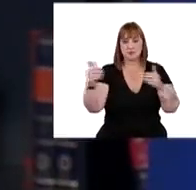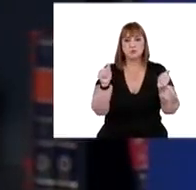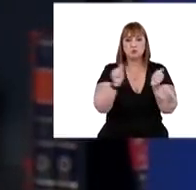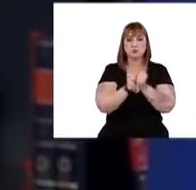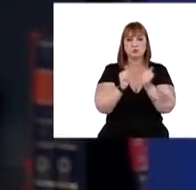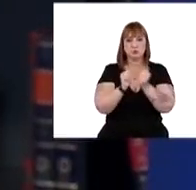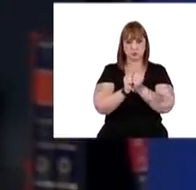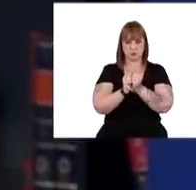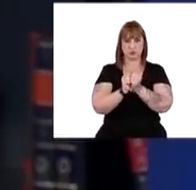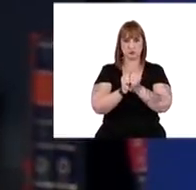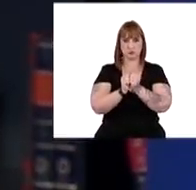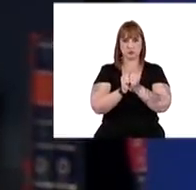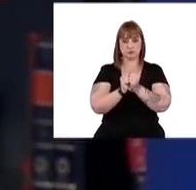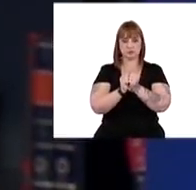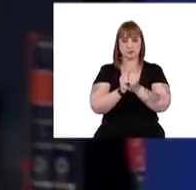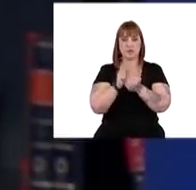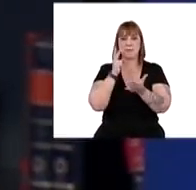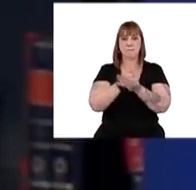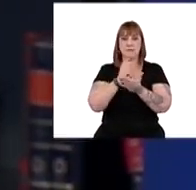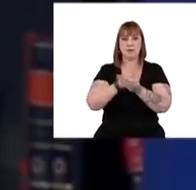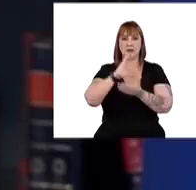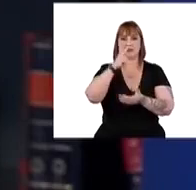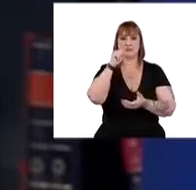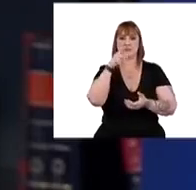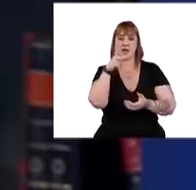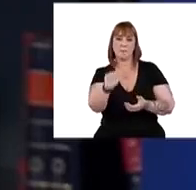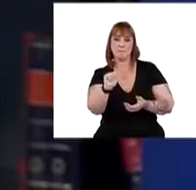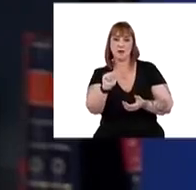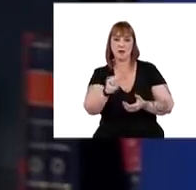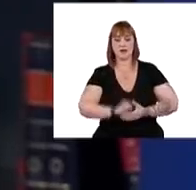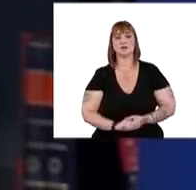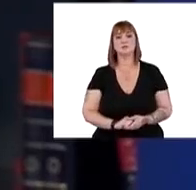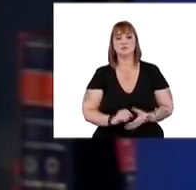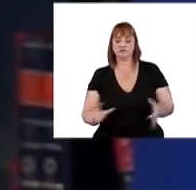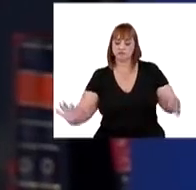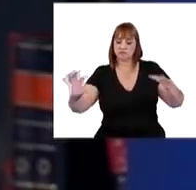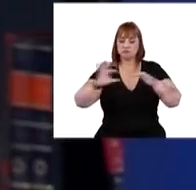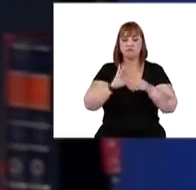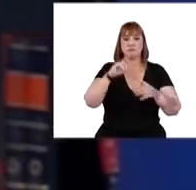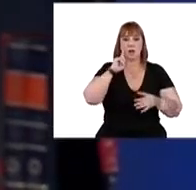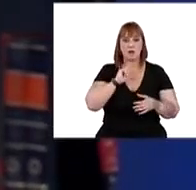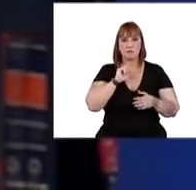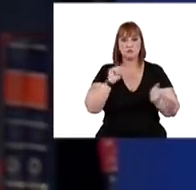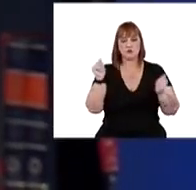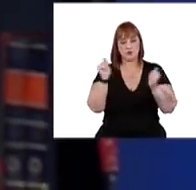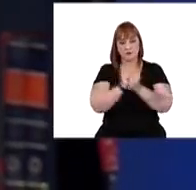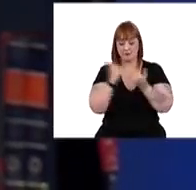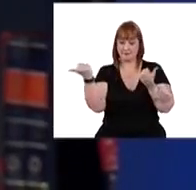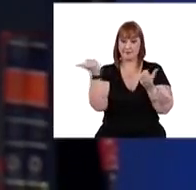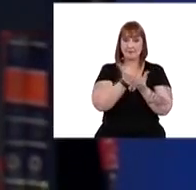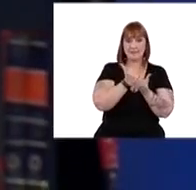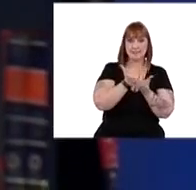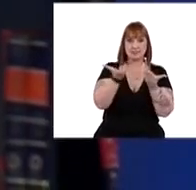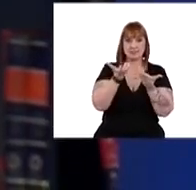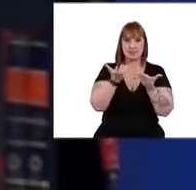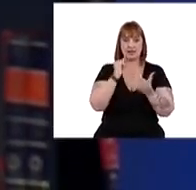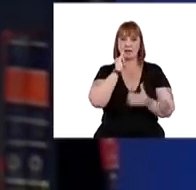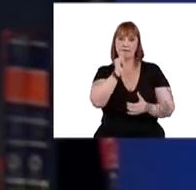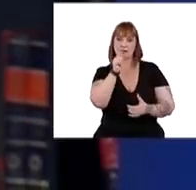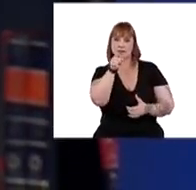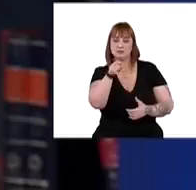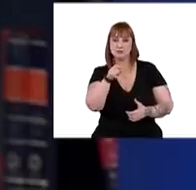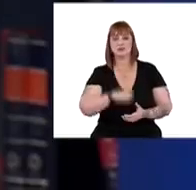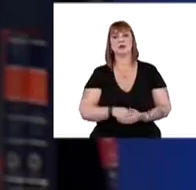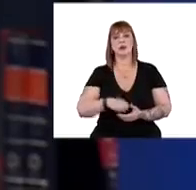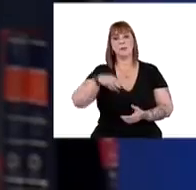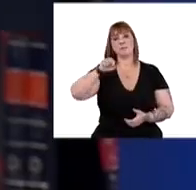junto de uma mesma chapa, me uni a Álvaro Dias, estou como vice dele, e gostaria de dizer para você,